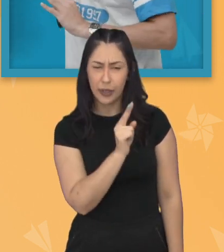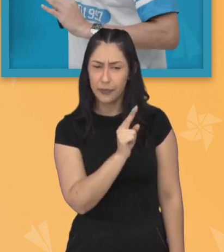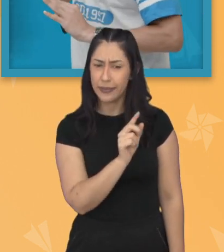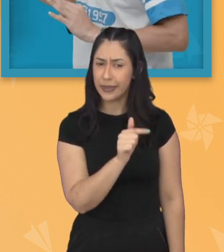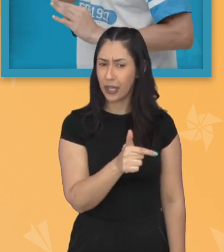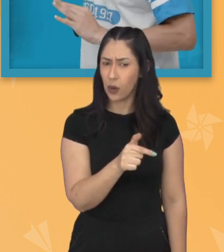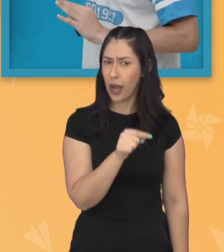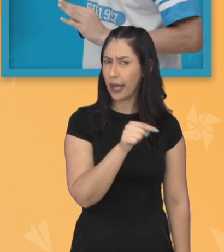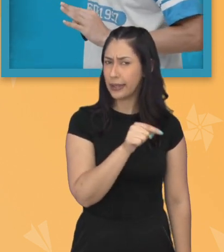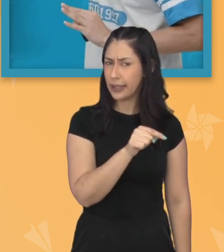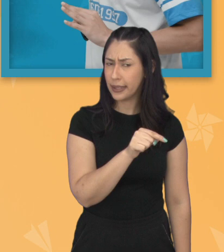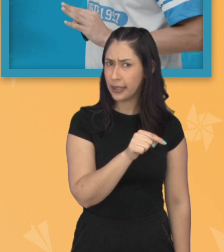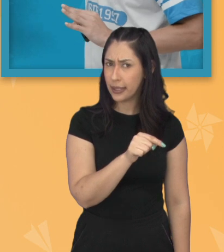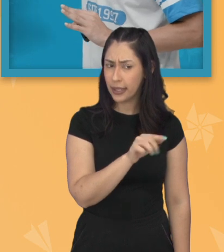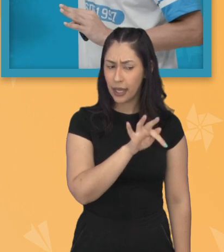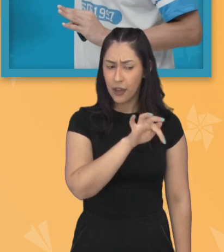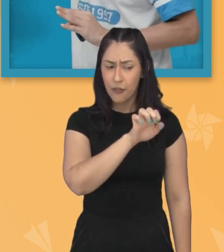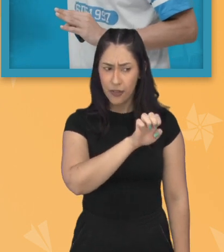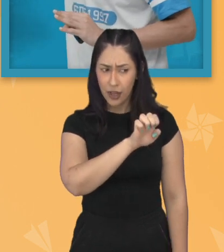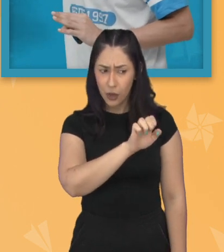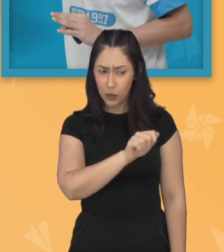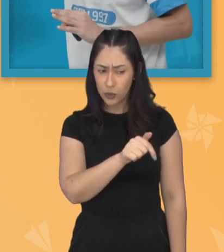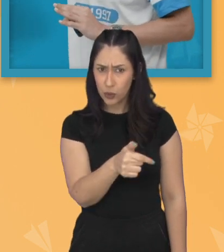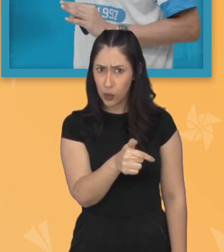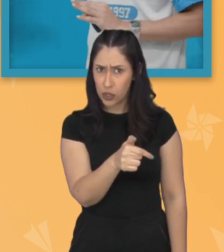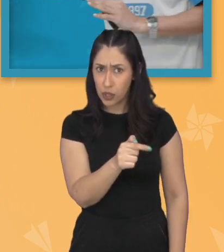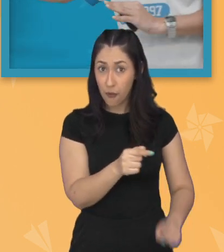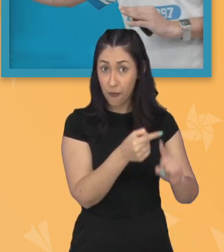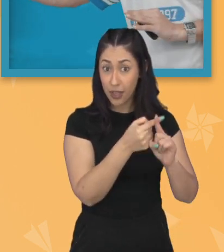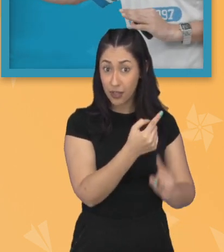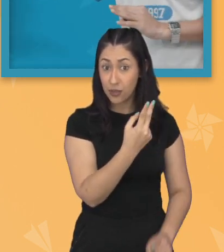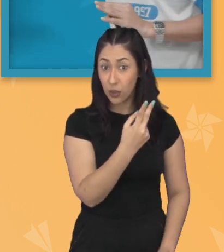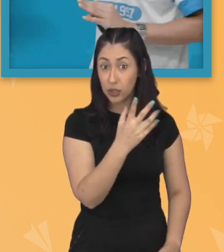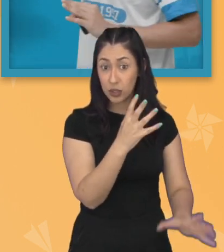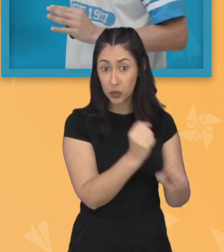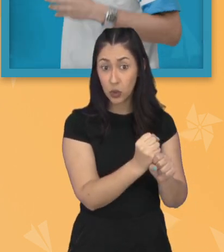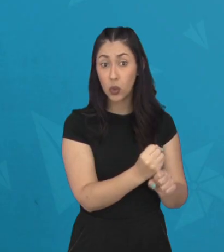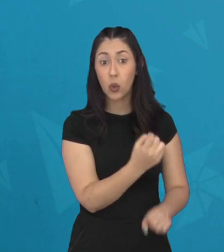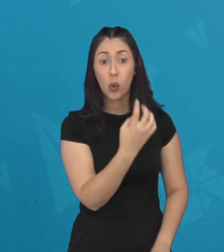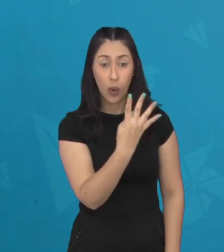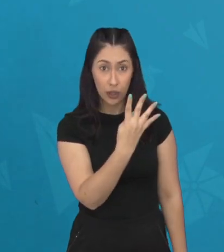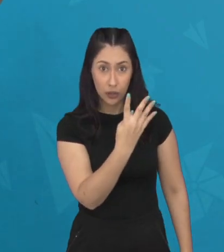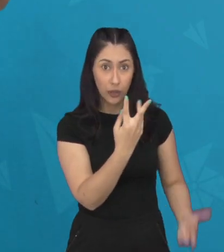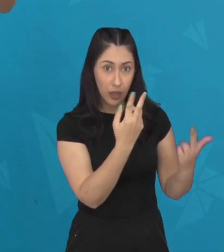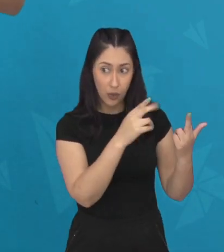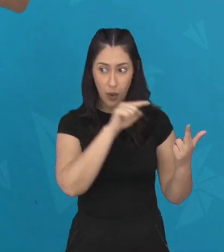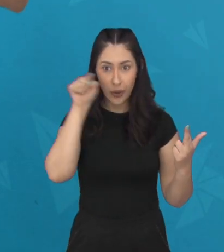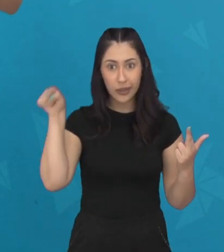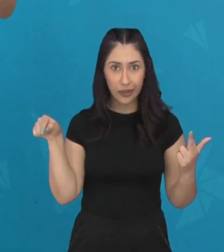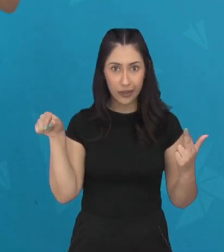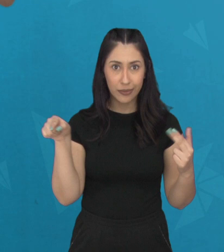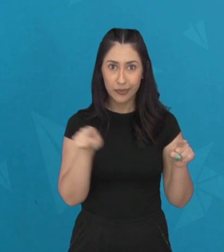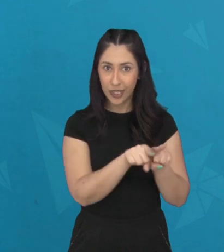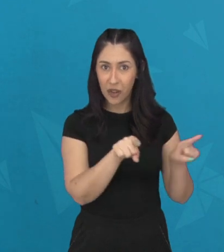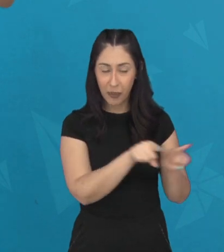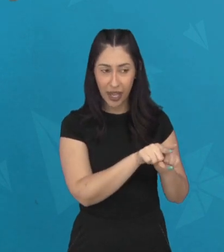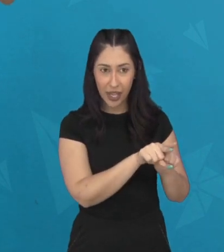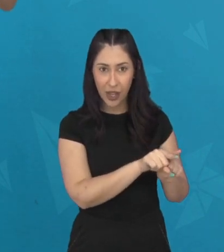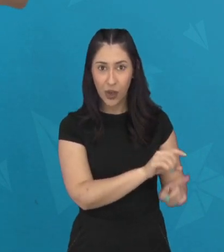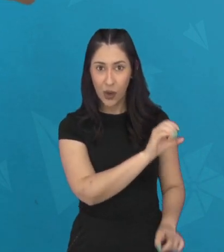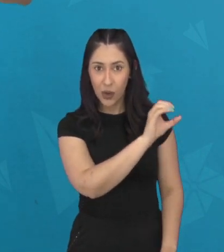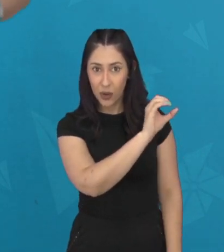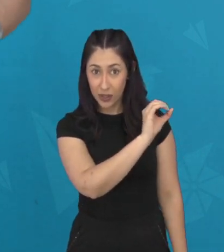ferros, e a gente tem também esse 2 aqui multiplicando os 3 oxigênios, obtendo ainda assim, né, mantendo os